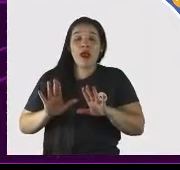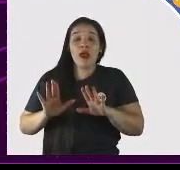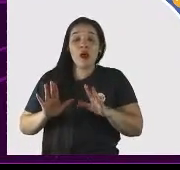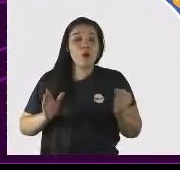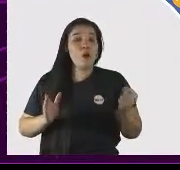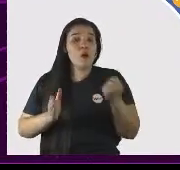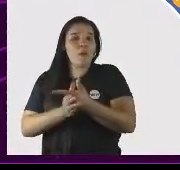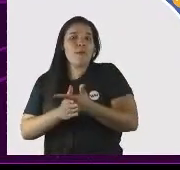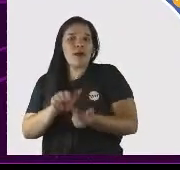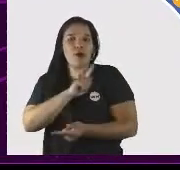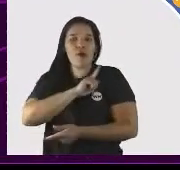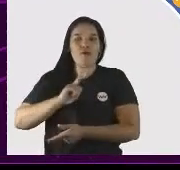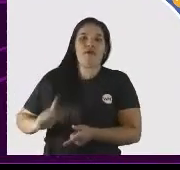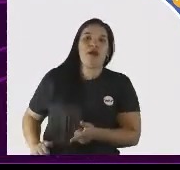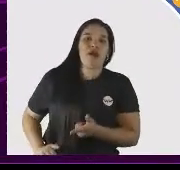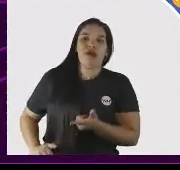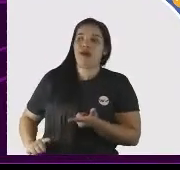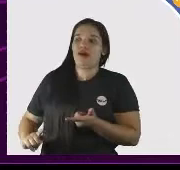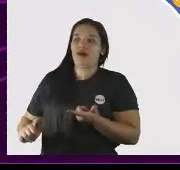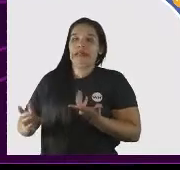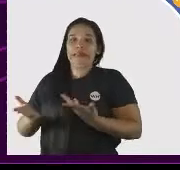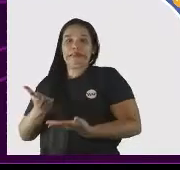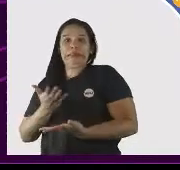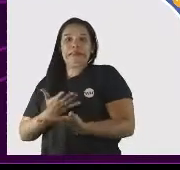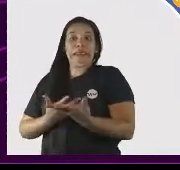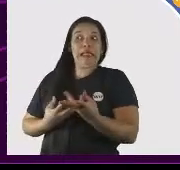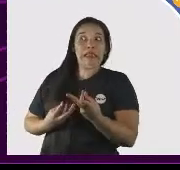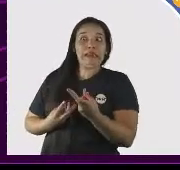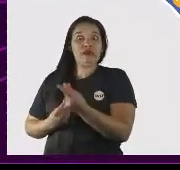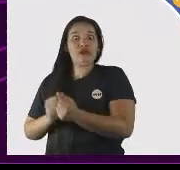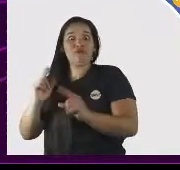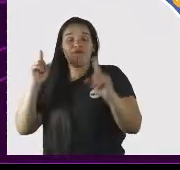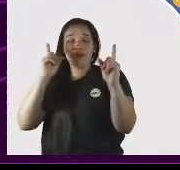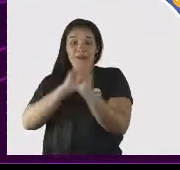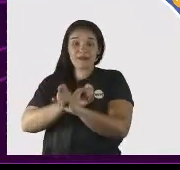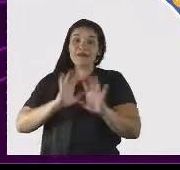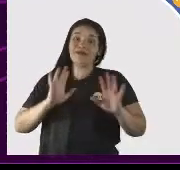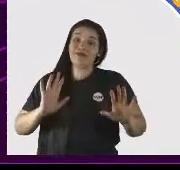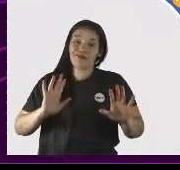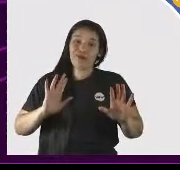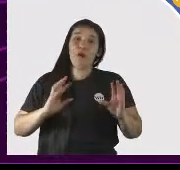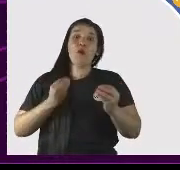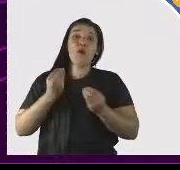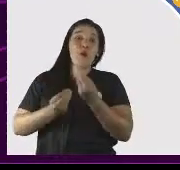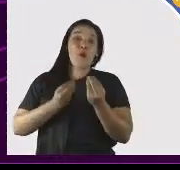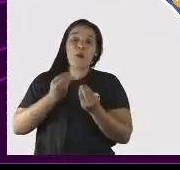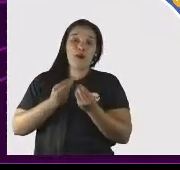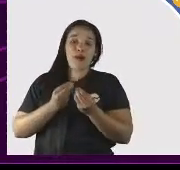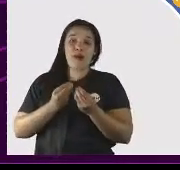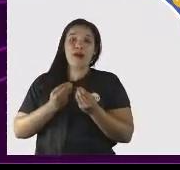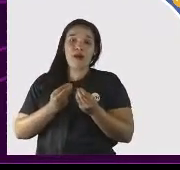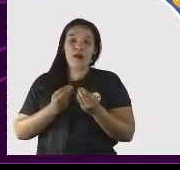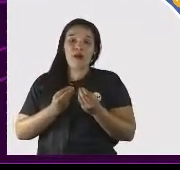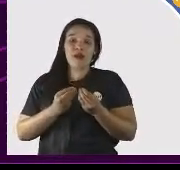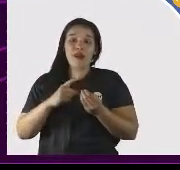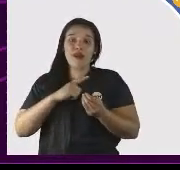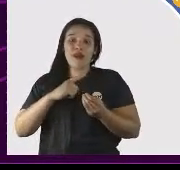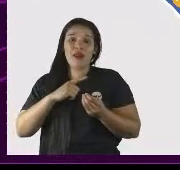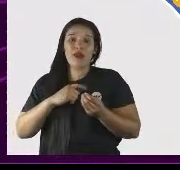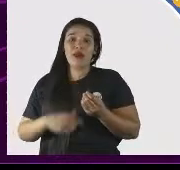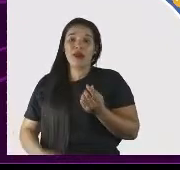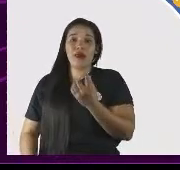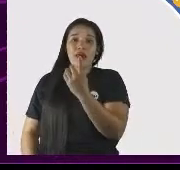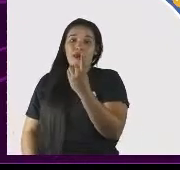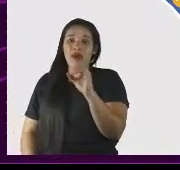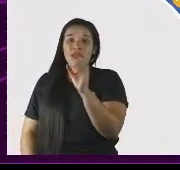compras governamentais Esse ano também vai ser um ano atípico de compras governamentais vai passar de 10 mil